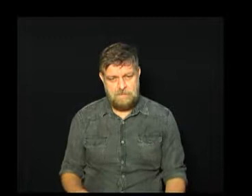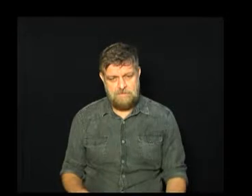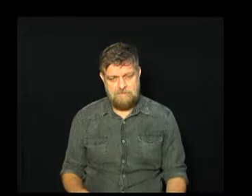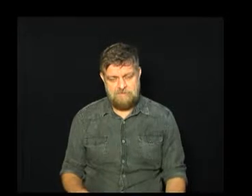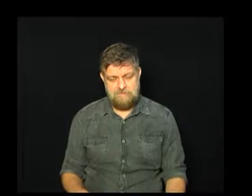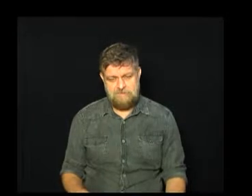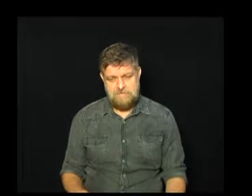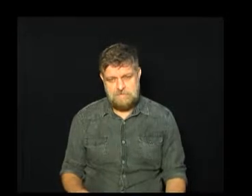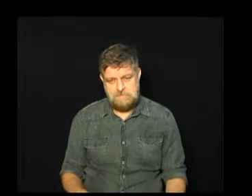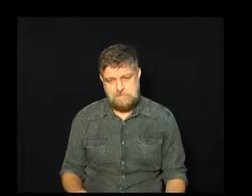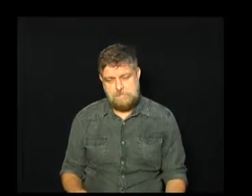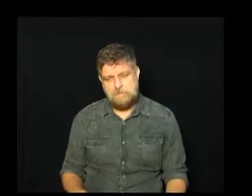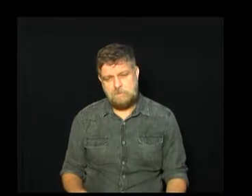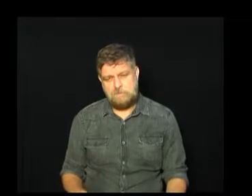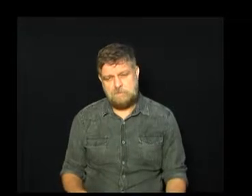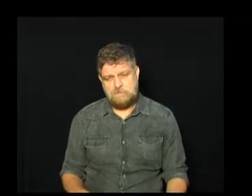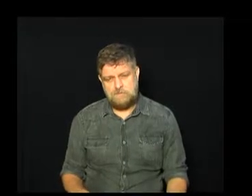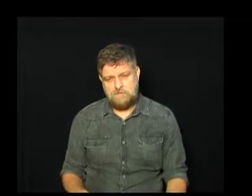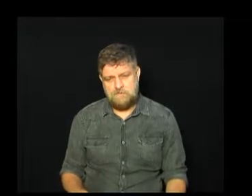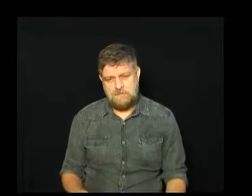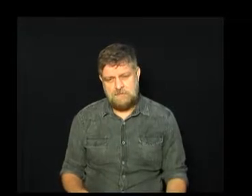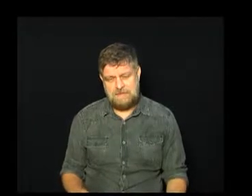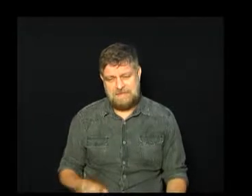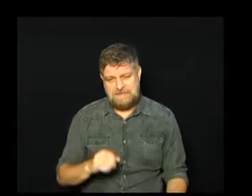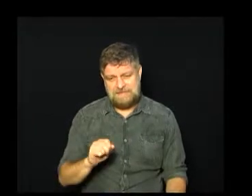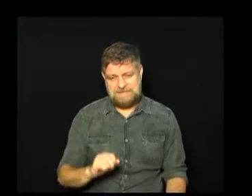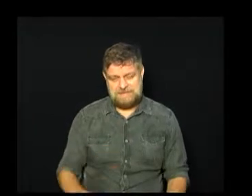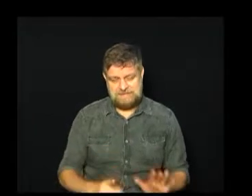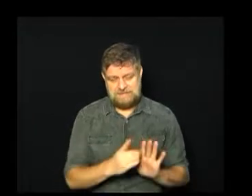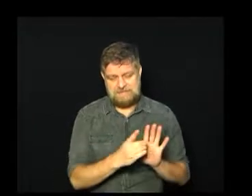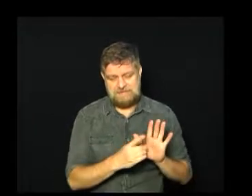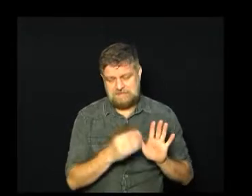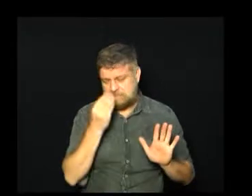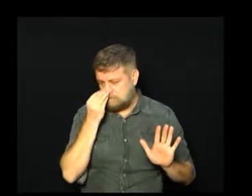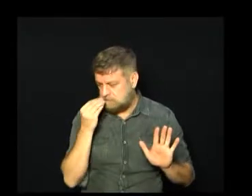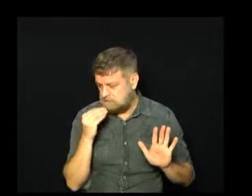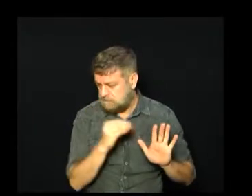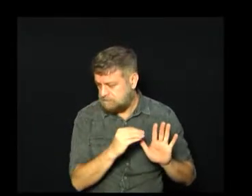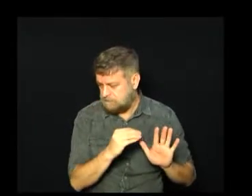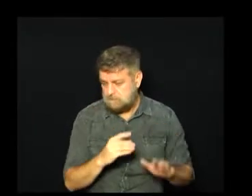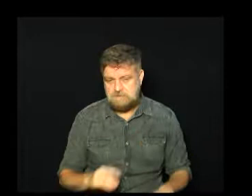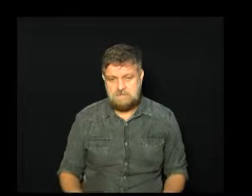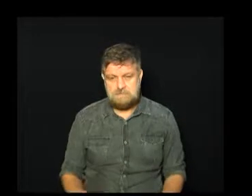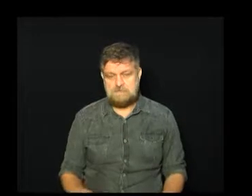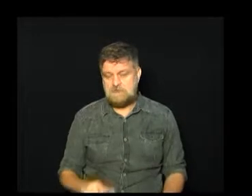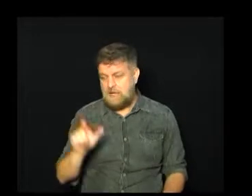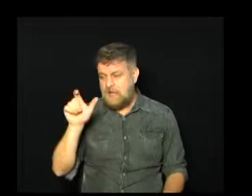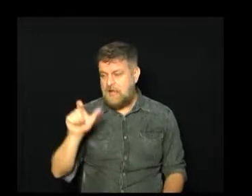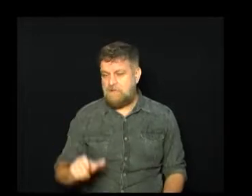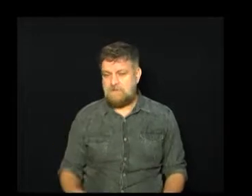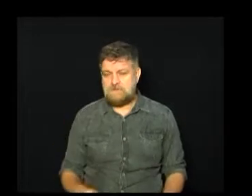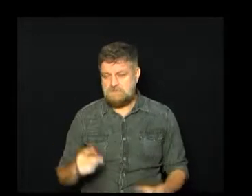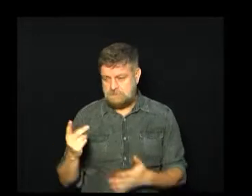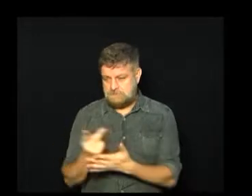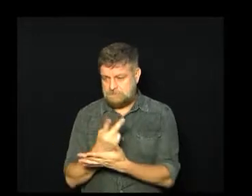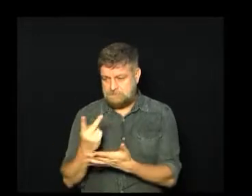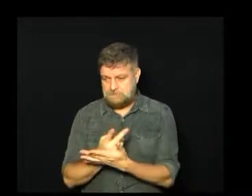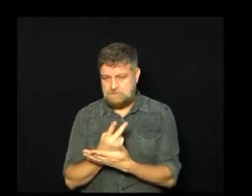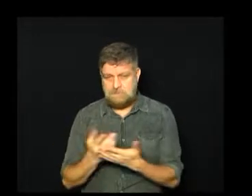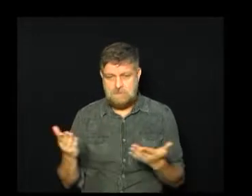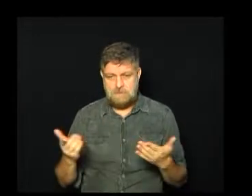Sobre acerca do descumprimento, em havendo descumprimento ao disposto no decreto, existe hoje, né, um